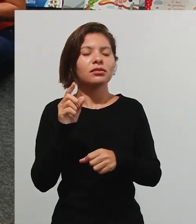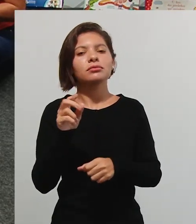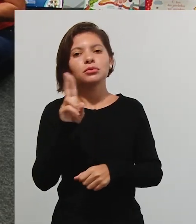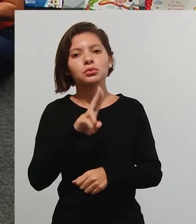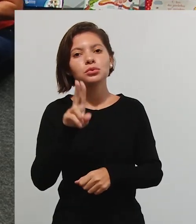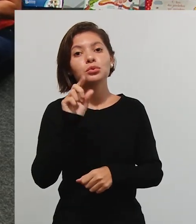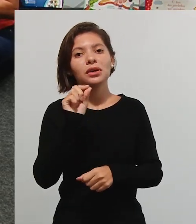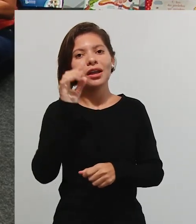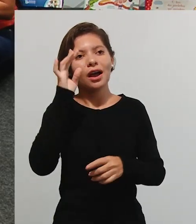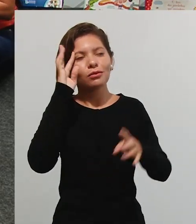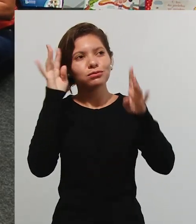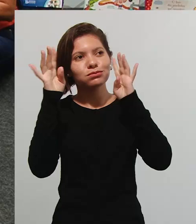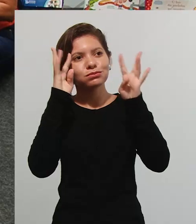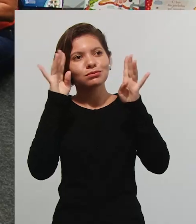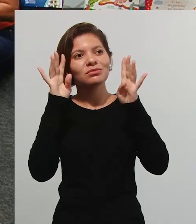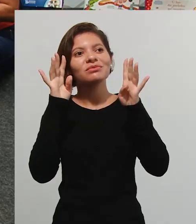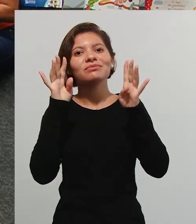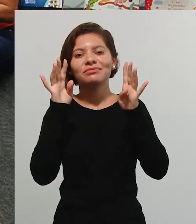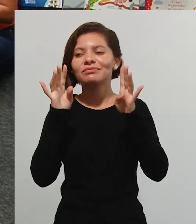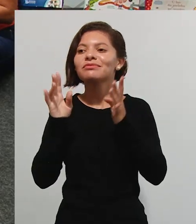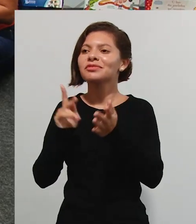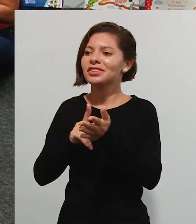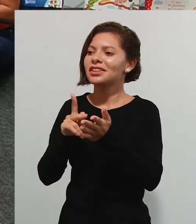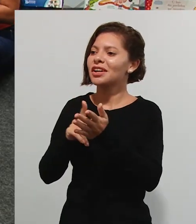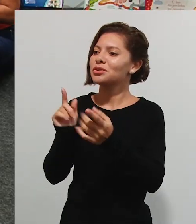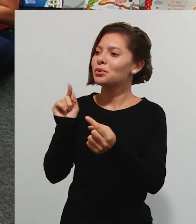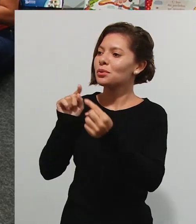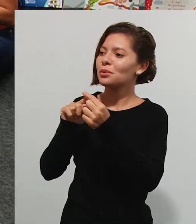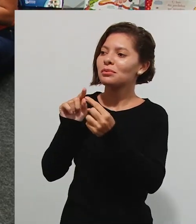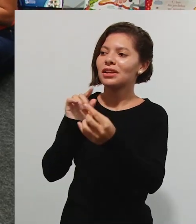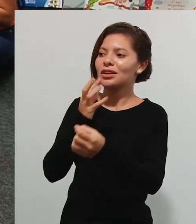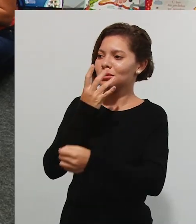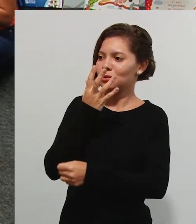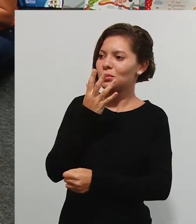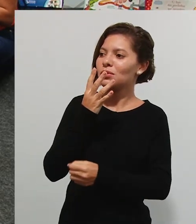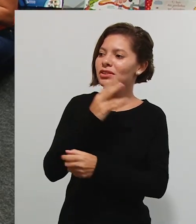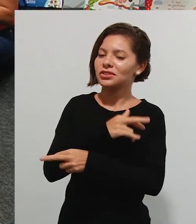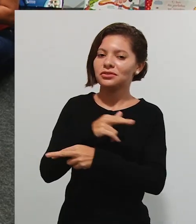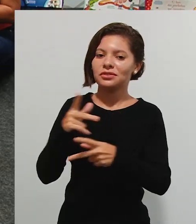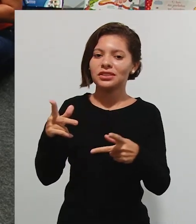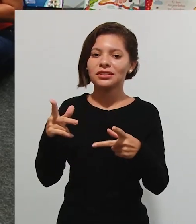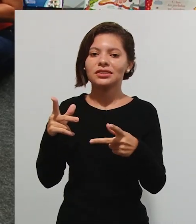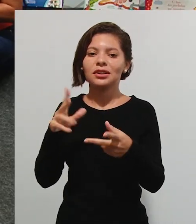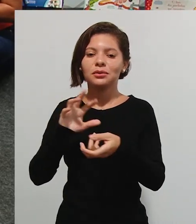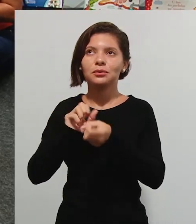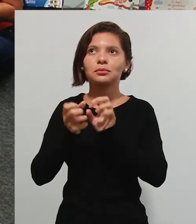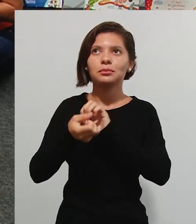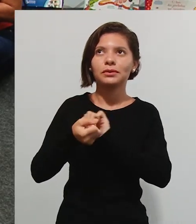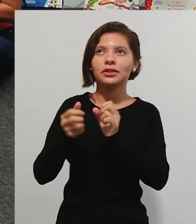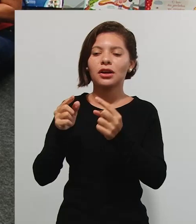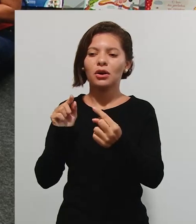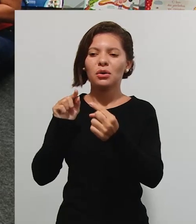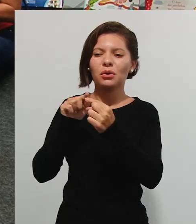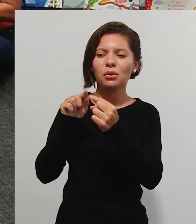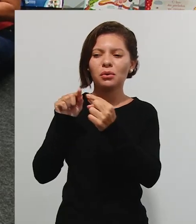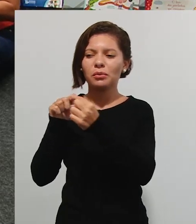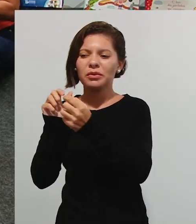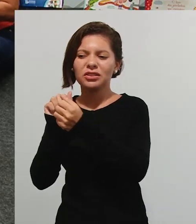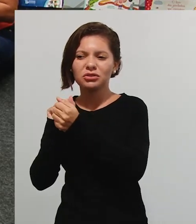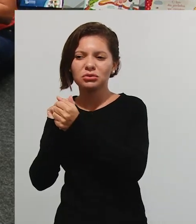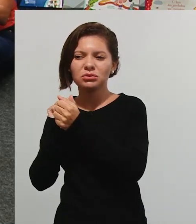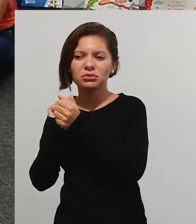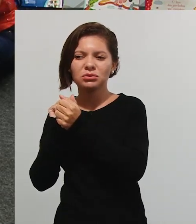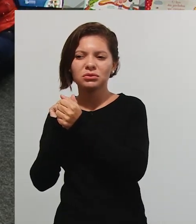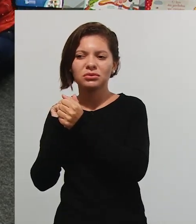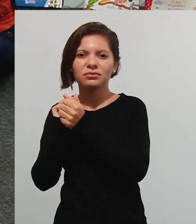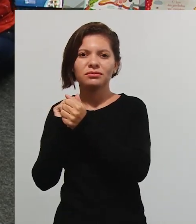dela. Dá pra também combinar as cores, Sim, né? combinar as cores. Apesar de que com massinha, geralmente quando combina, não fica uma cor muito bonita,